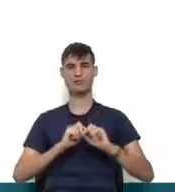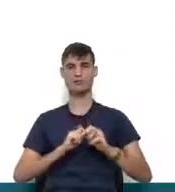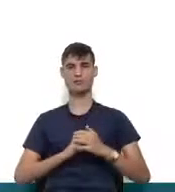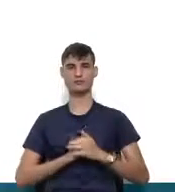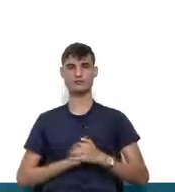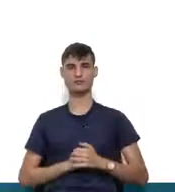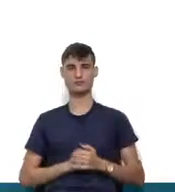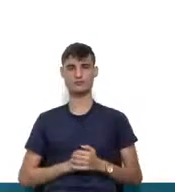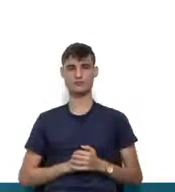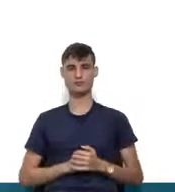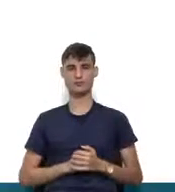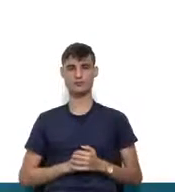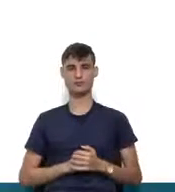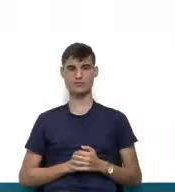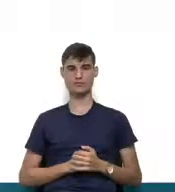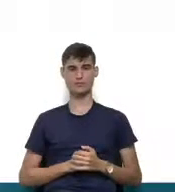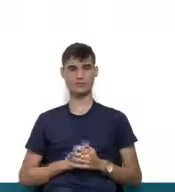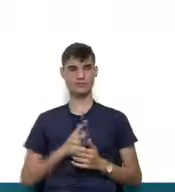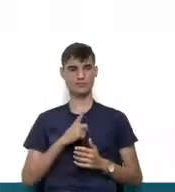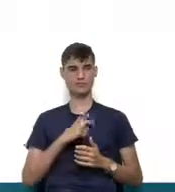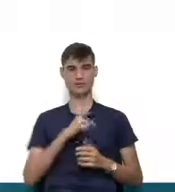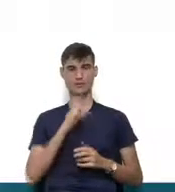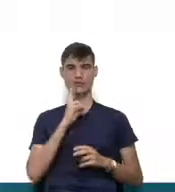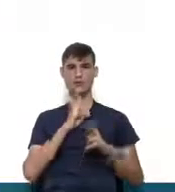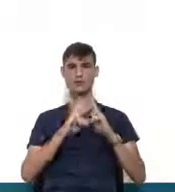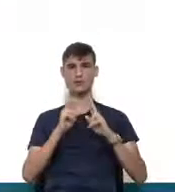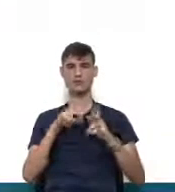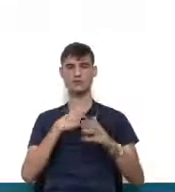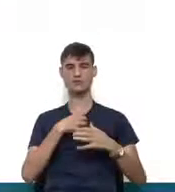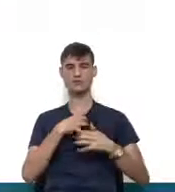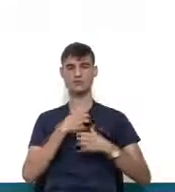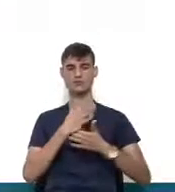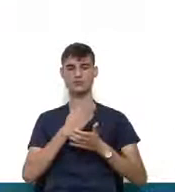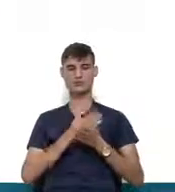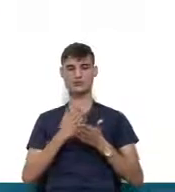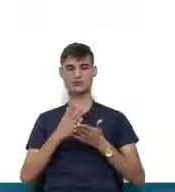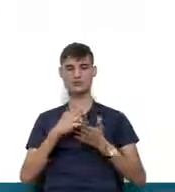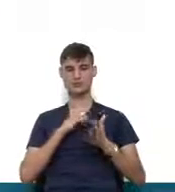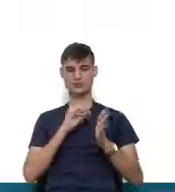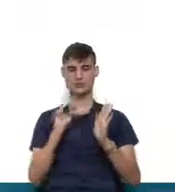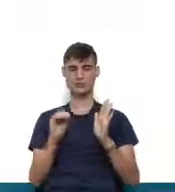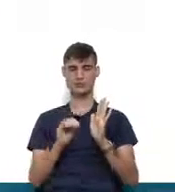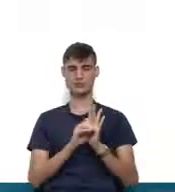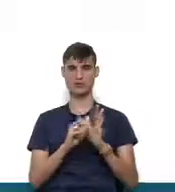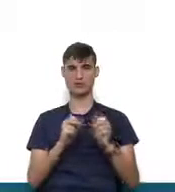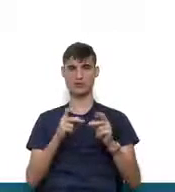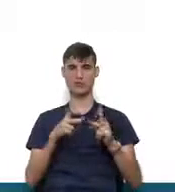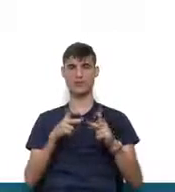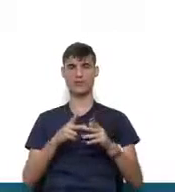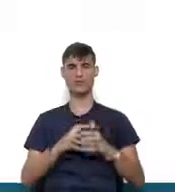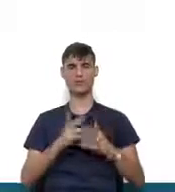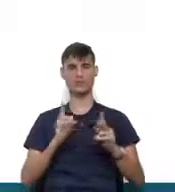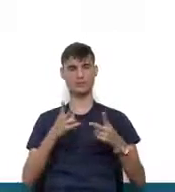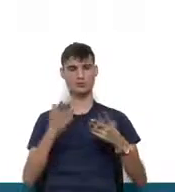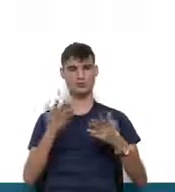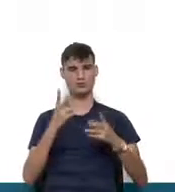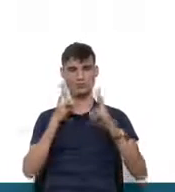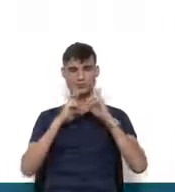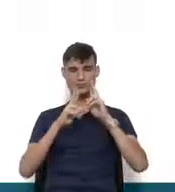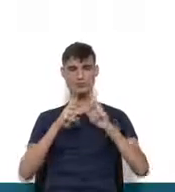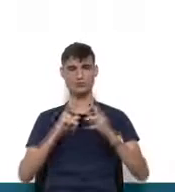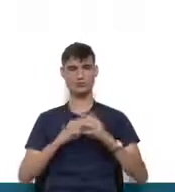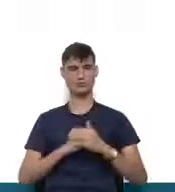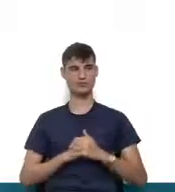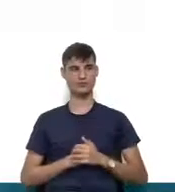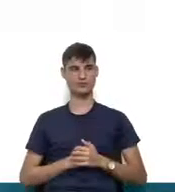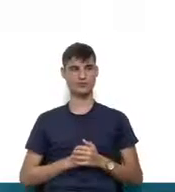voltando, que vai resultar nessa função colocando em evidência, tá? Continuando,